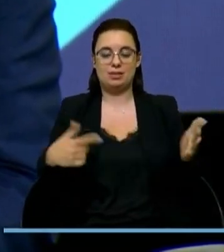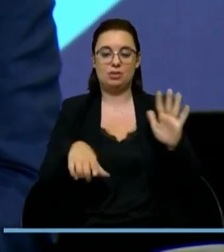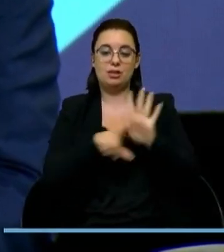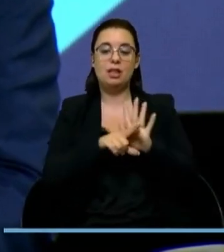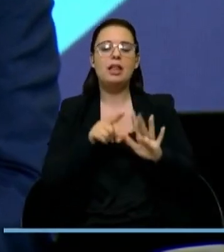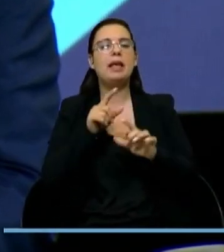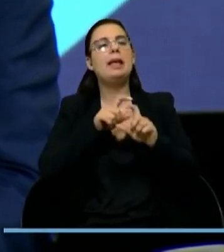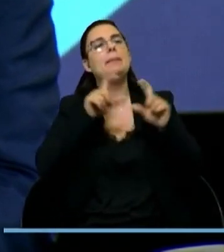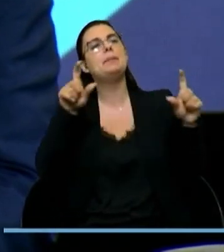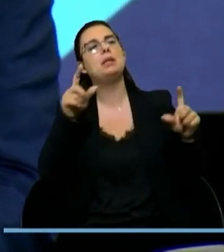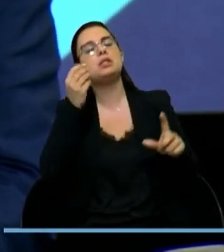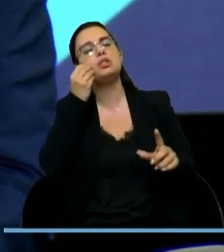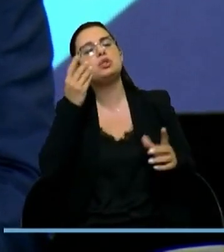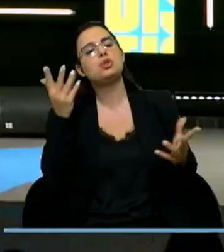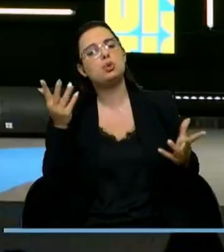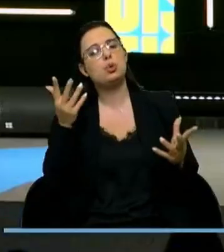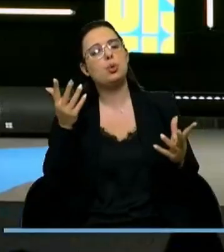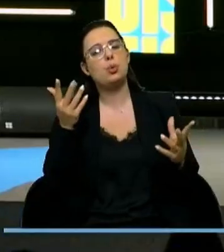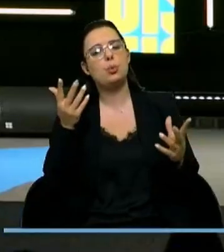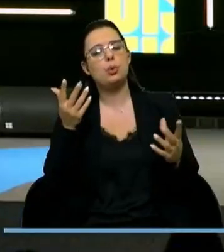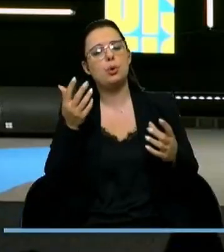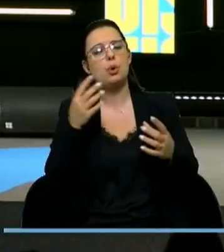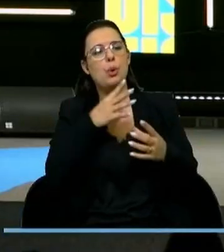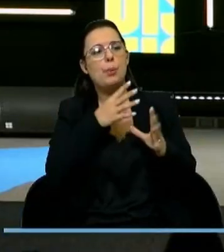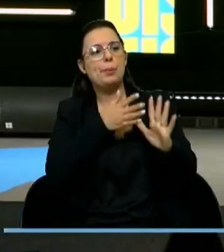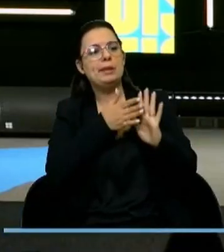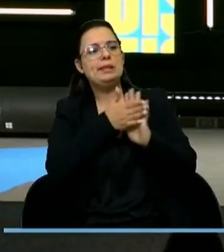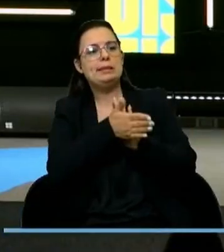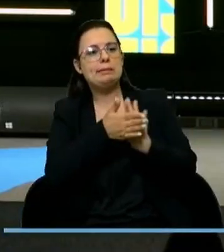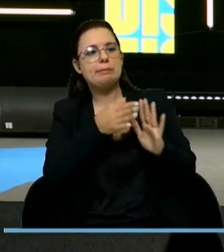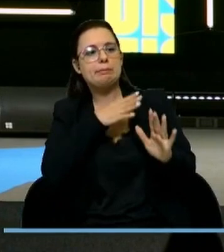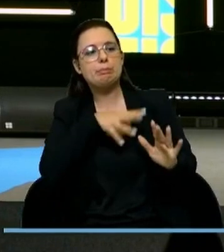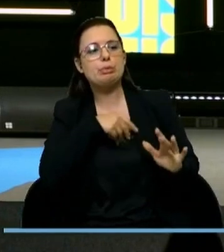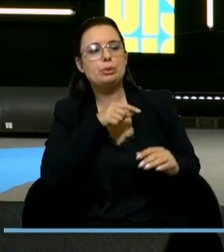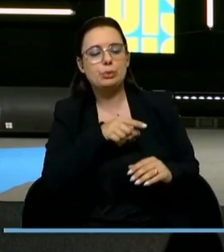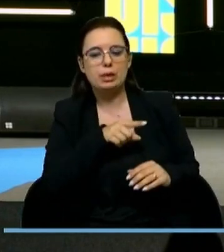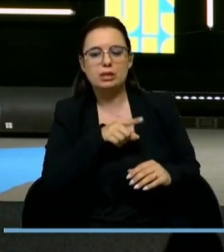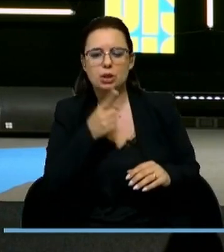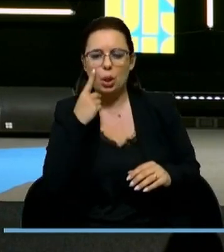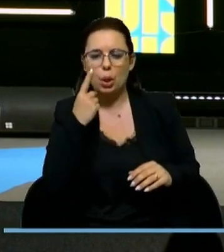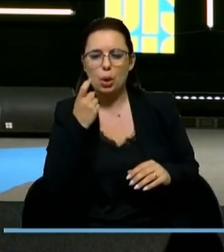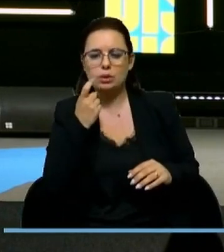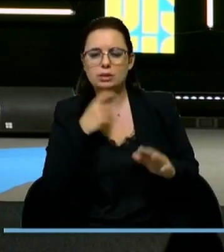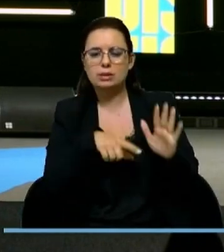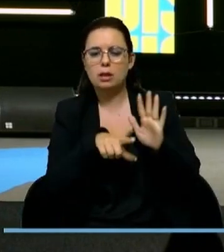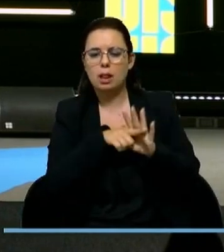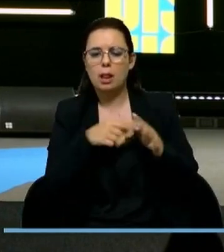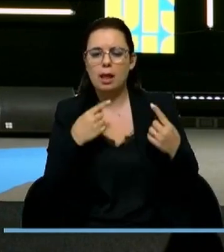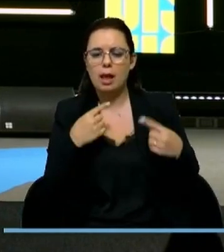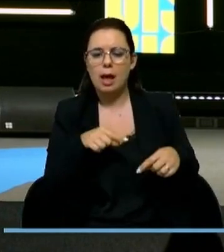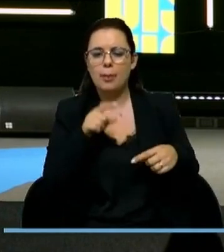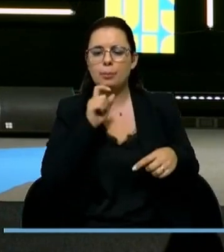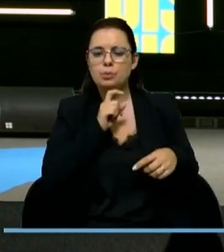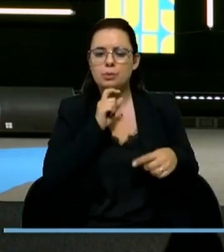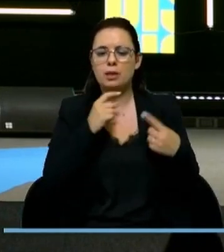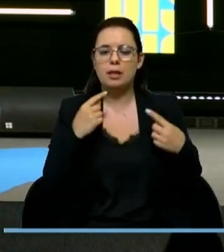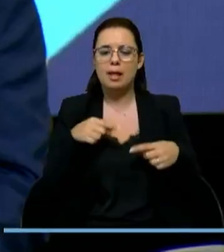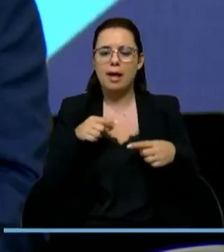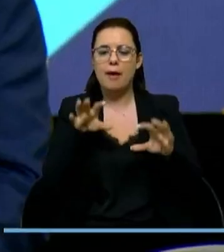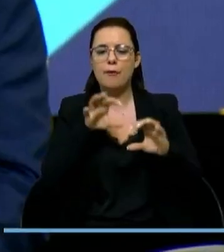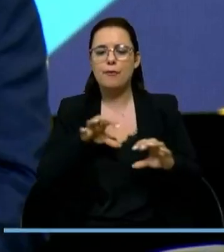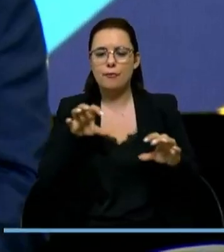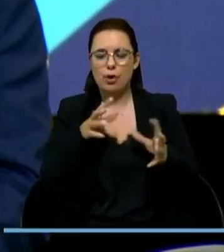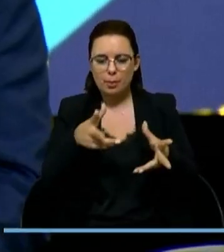como é que as empresas estão a entrar neste mundo? Nota-se que, havendo a lei, havendo a possibilidade, é uma